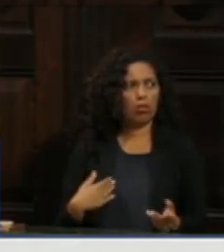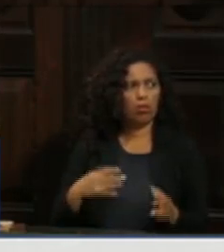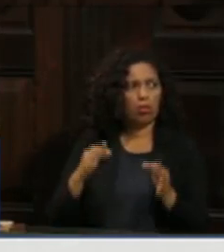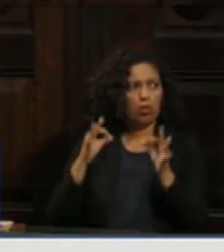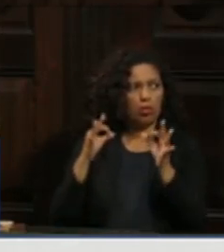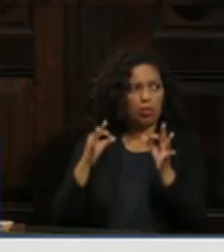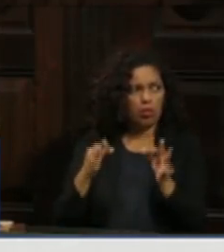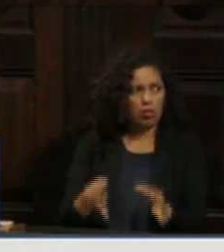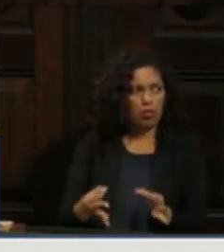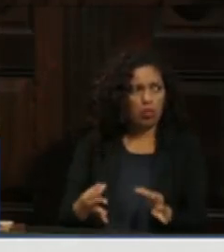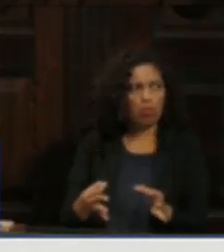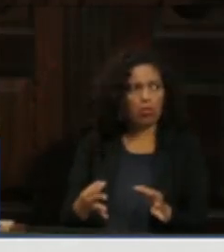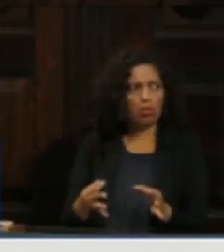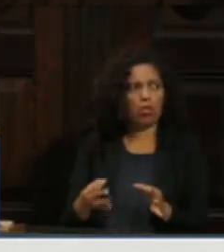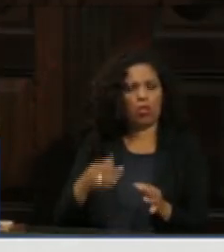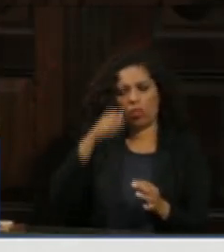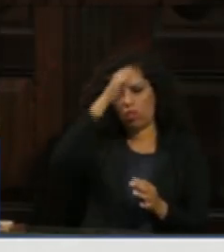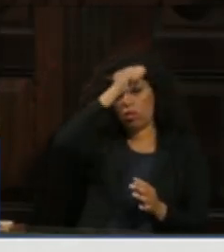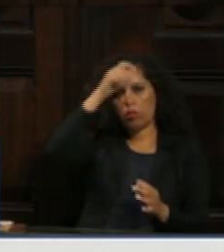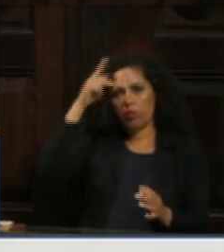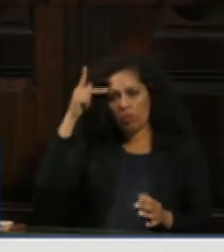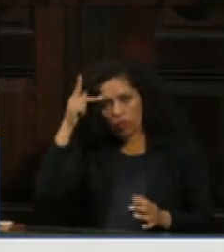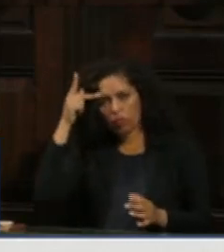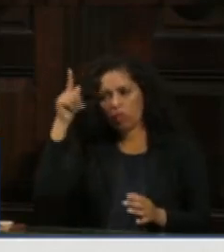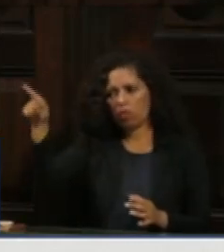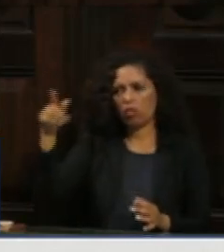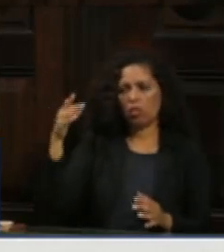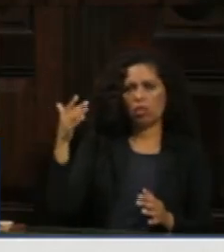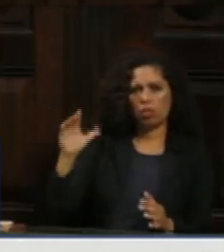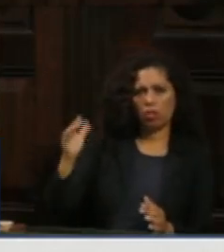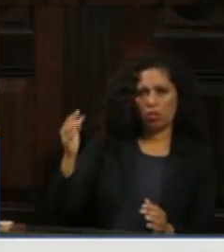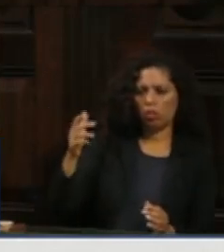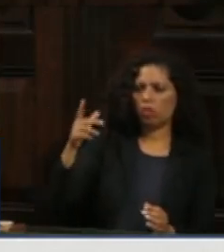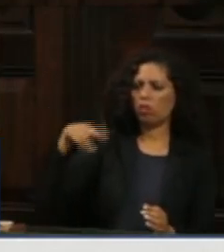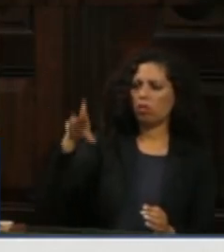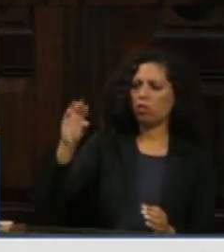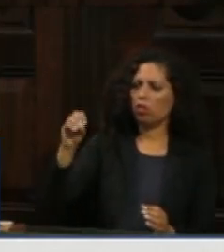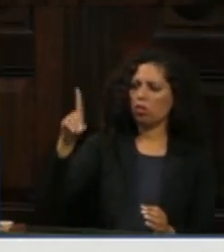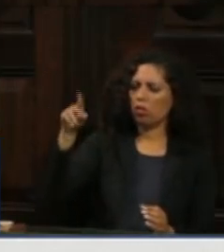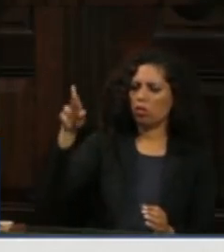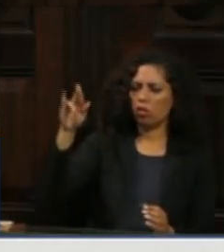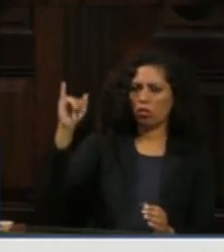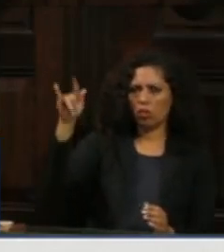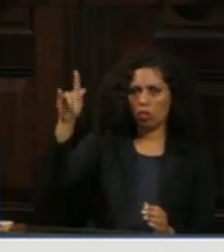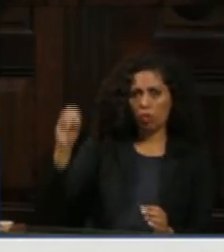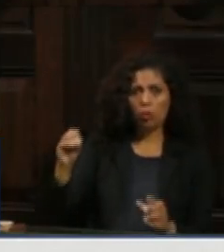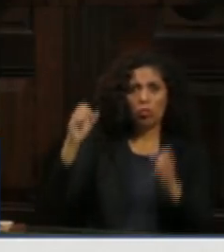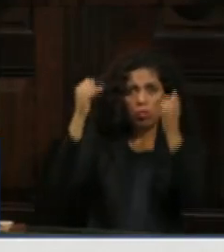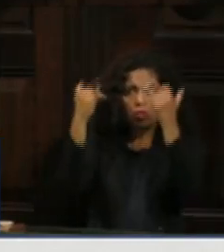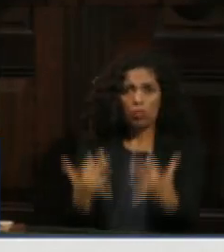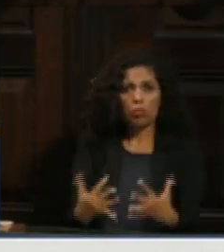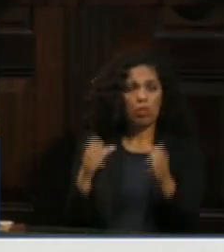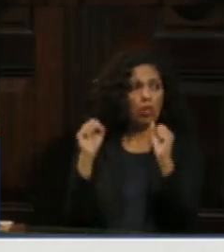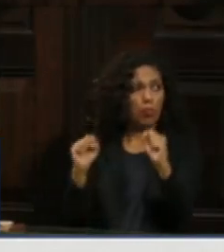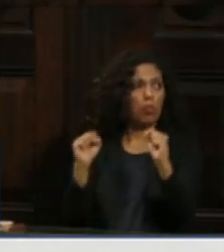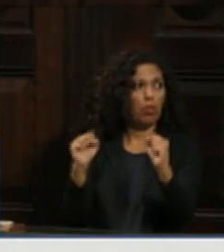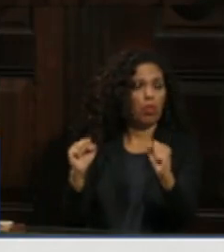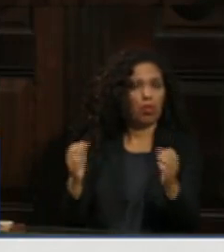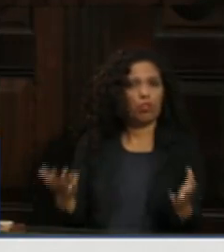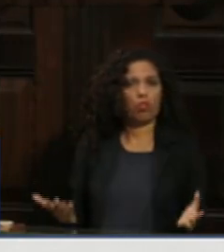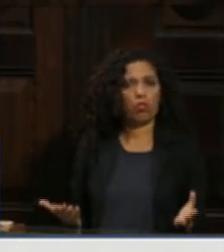como entende que vinha acontecendo o Ministério Público, um processo de desvio de conduta